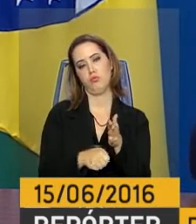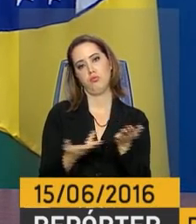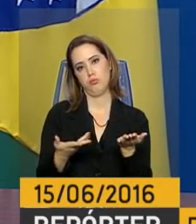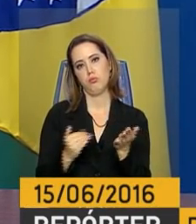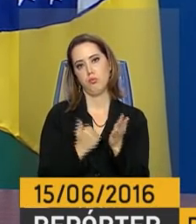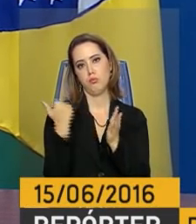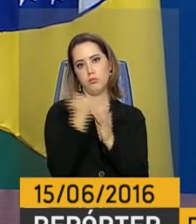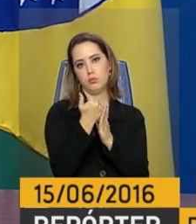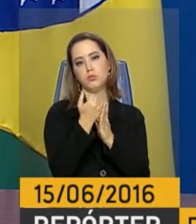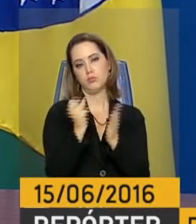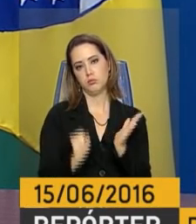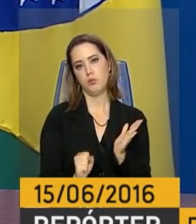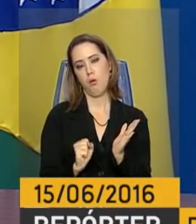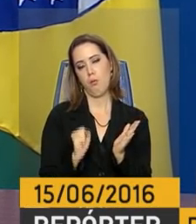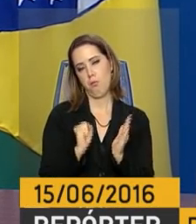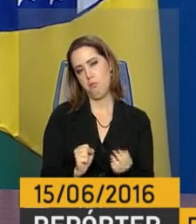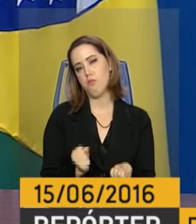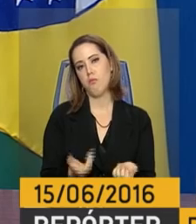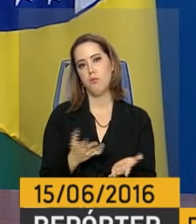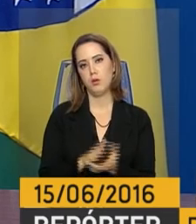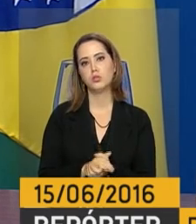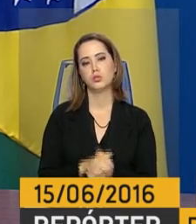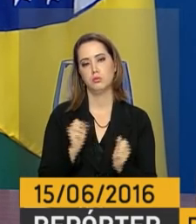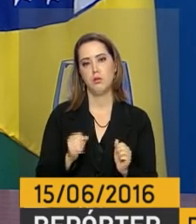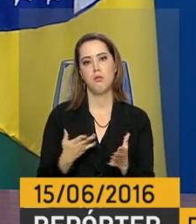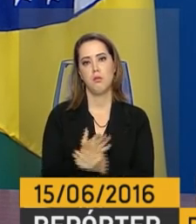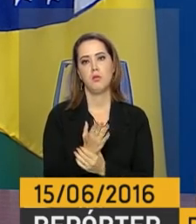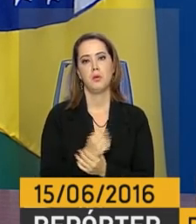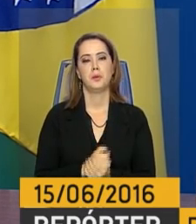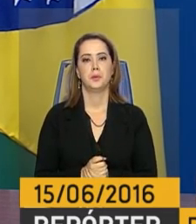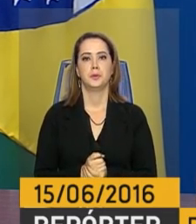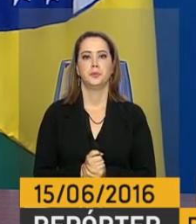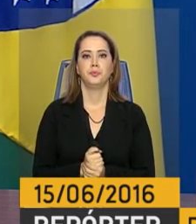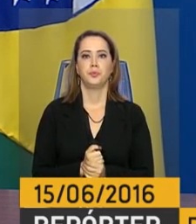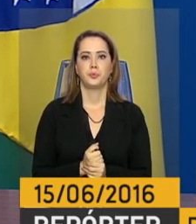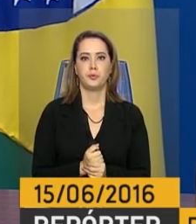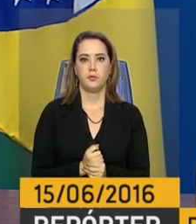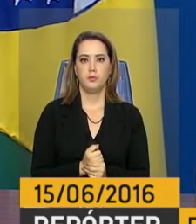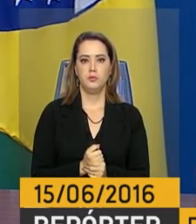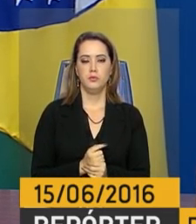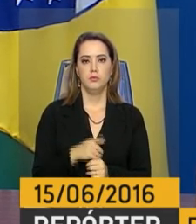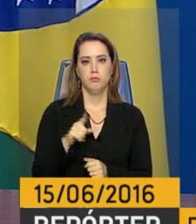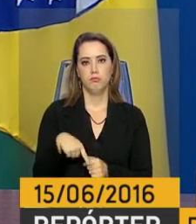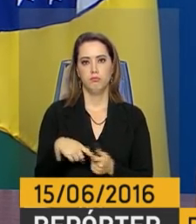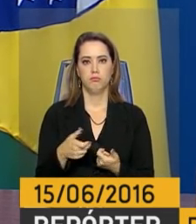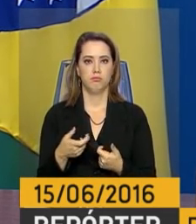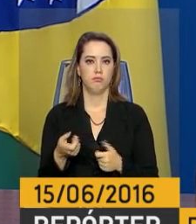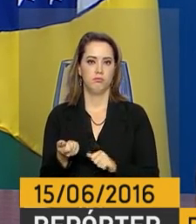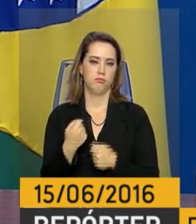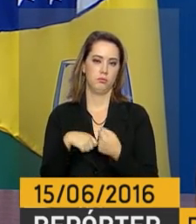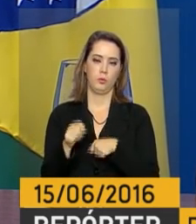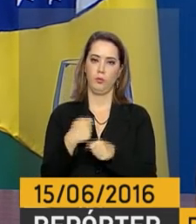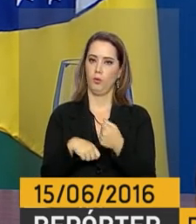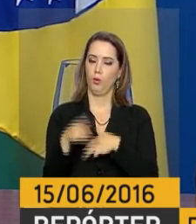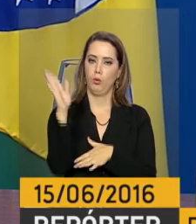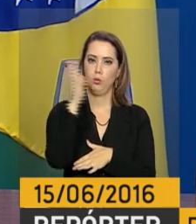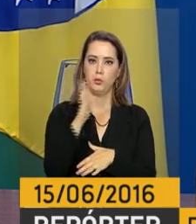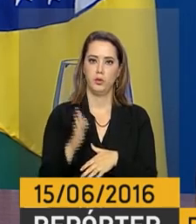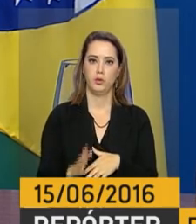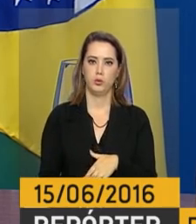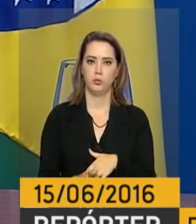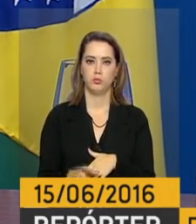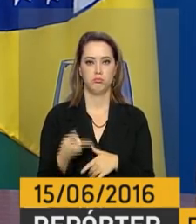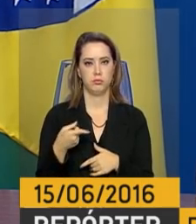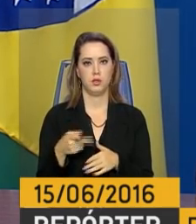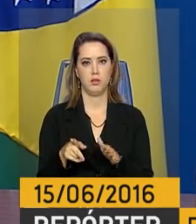anos, propor aumento de imposto. Isso faz parte da dinâmica tributária do país. Pé que não não está